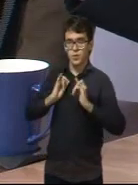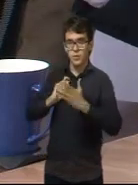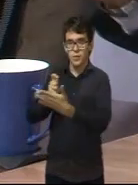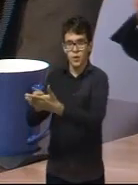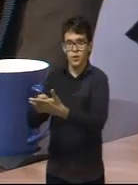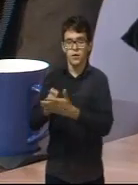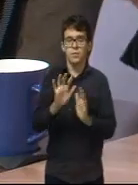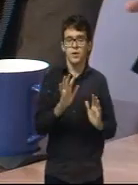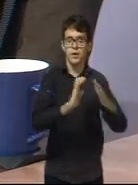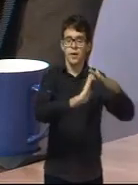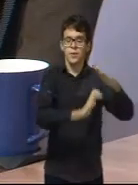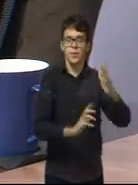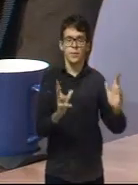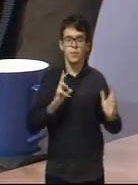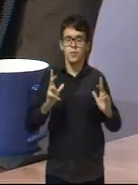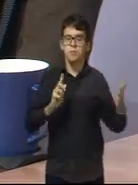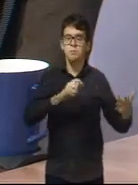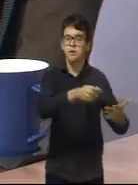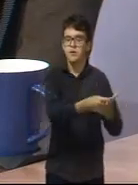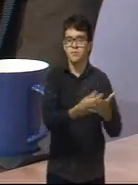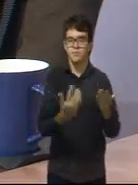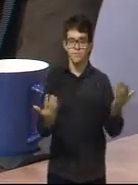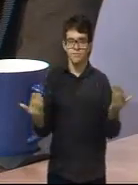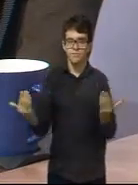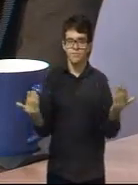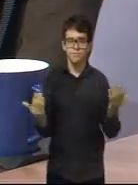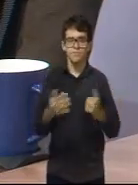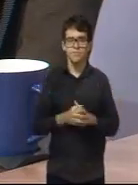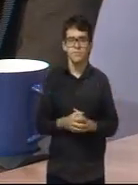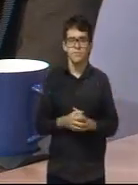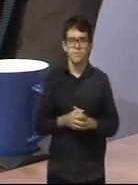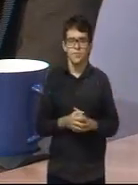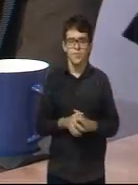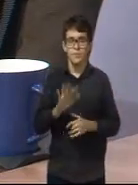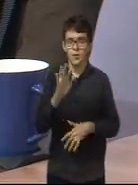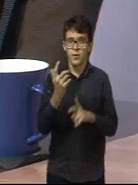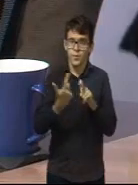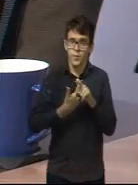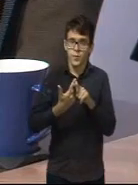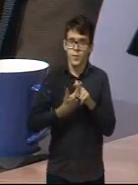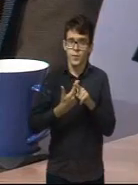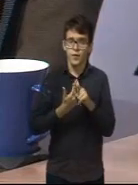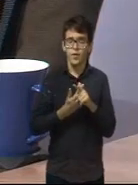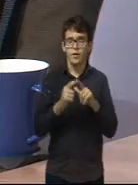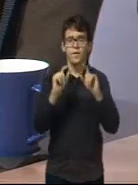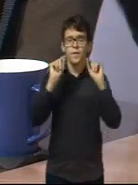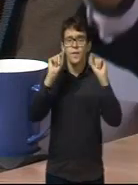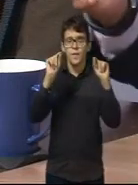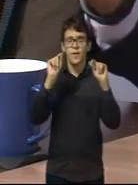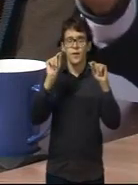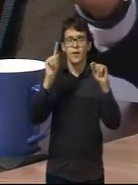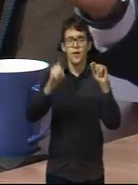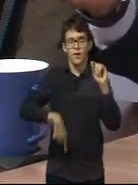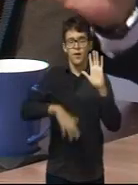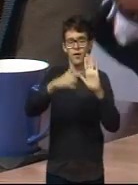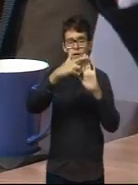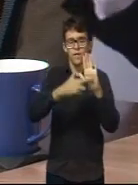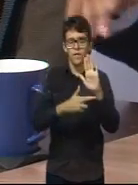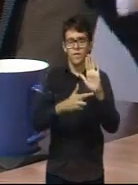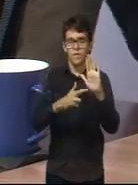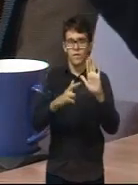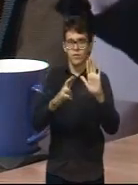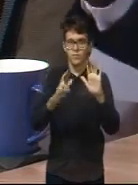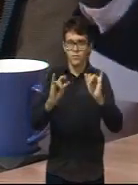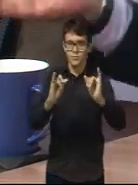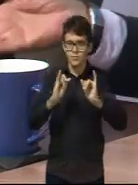pouquinho do Roberto quando ele fala do problema da legitimidade do Temer para fazer ou não. O problema é que ele não vai fazer a reforma em si, ela depois de aprovada, quando ela